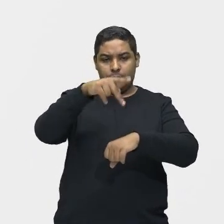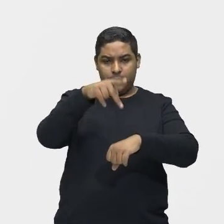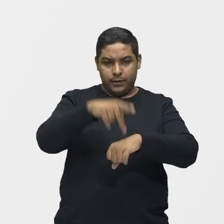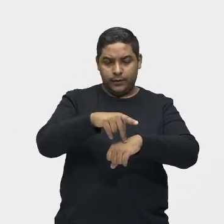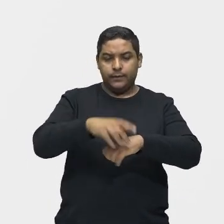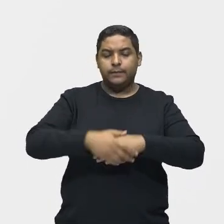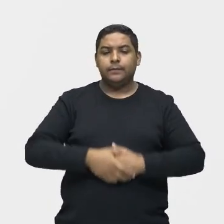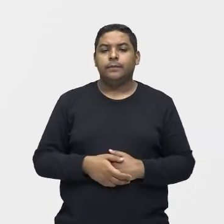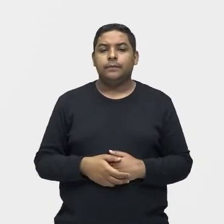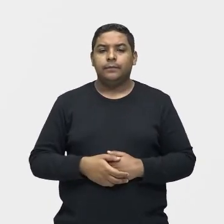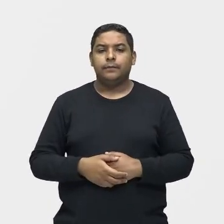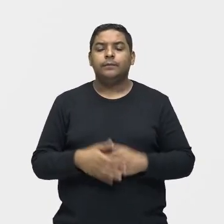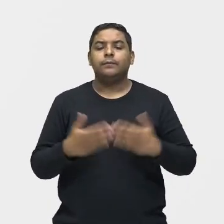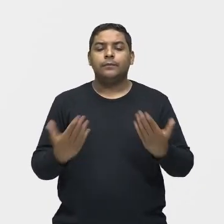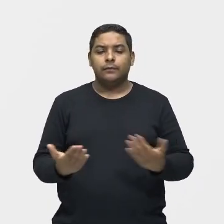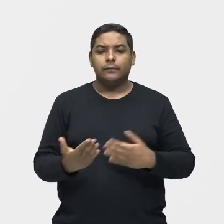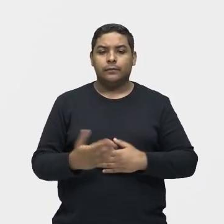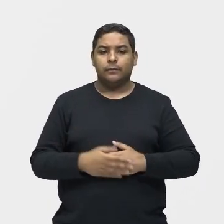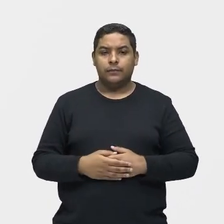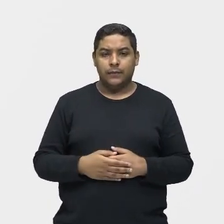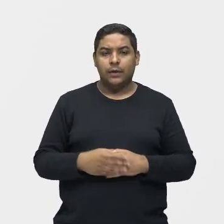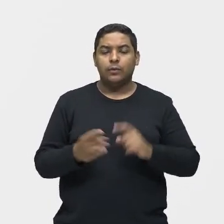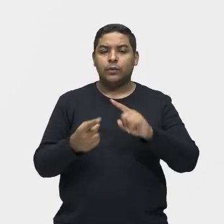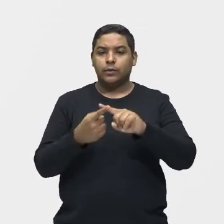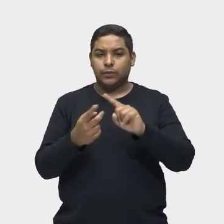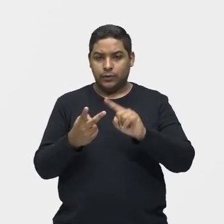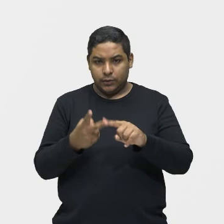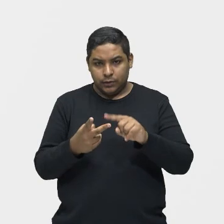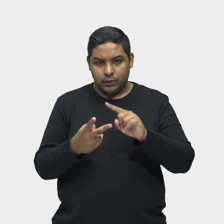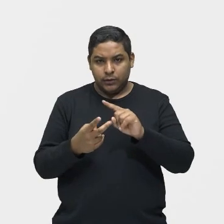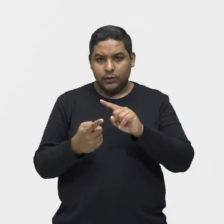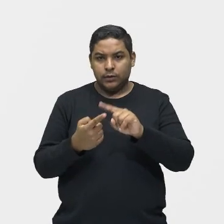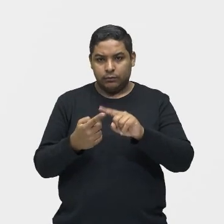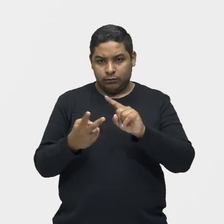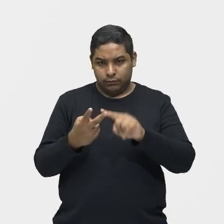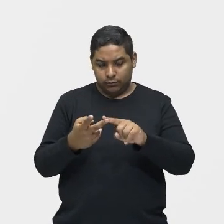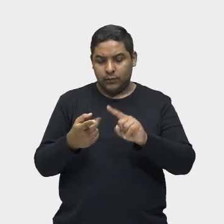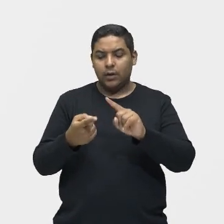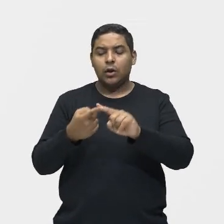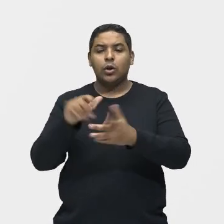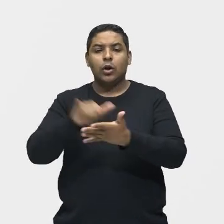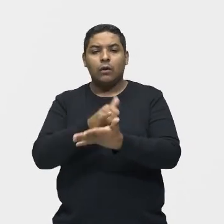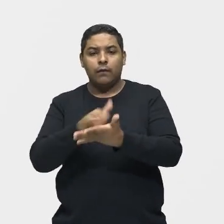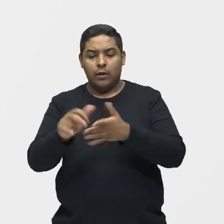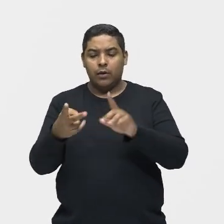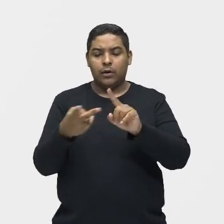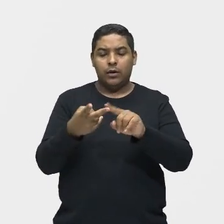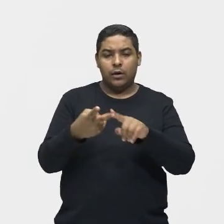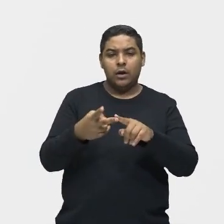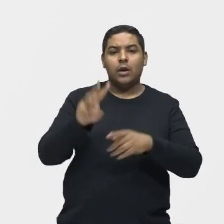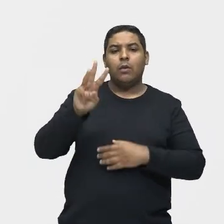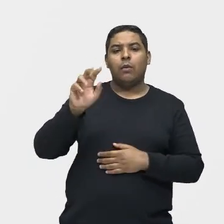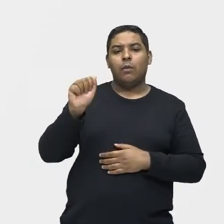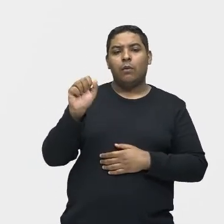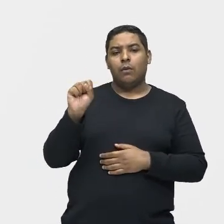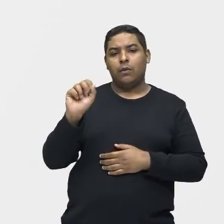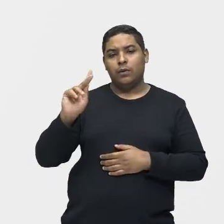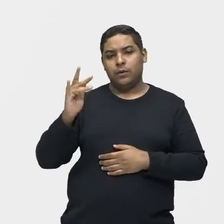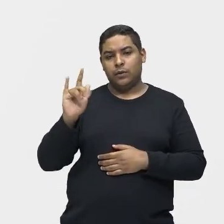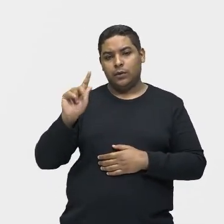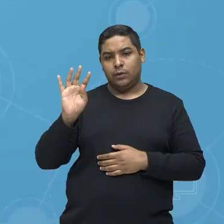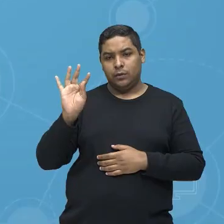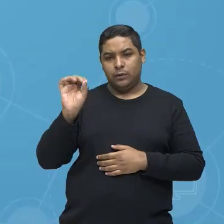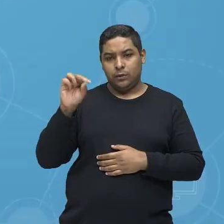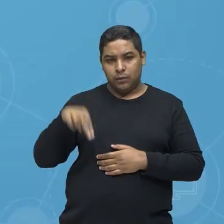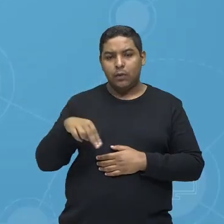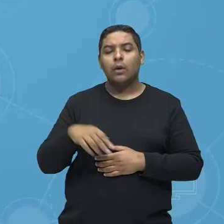tá? Então, os 2 centros aí de decisão são Nova York e Washington em questões econômicas e políticas.